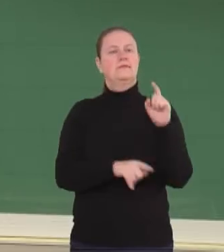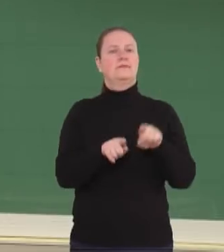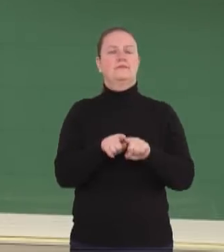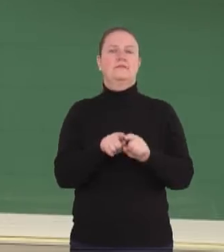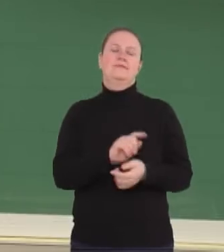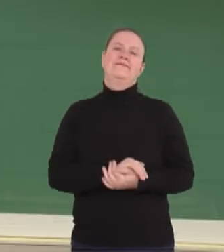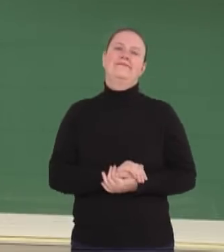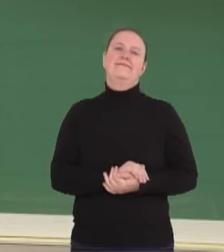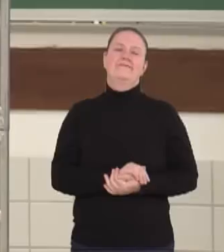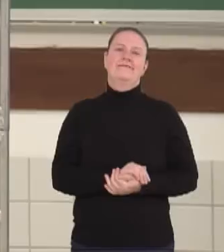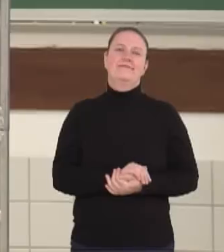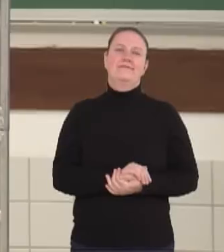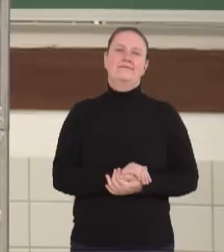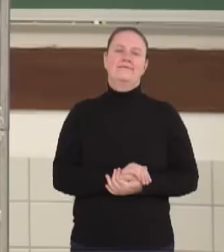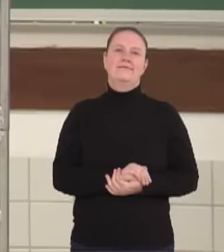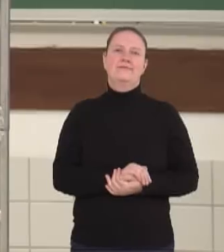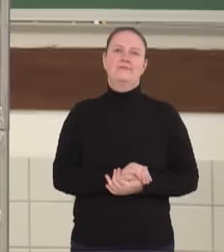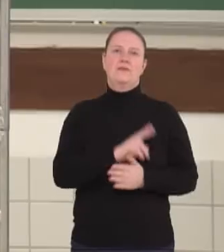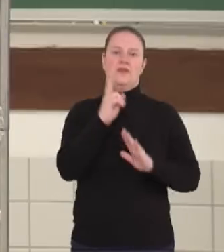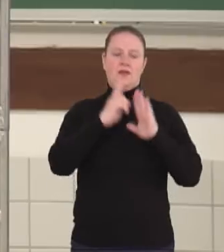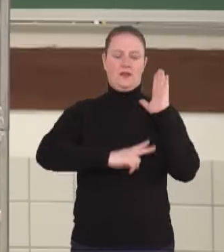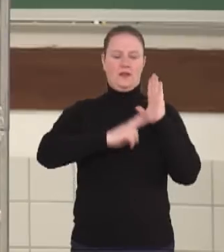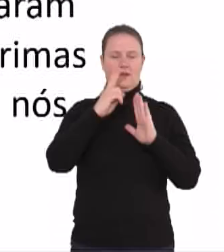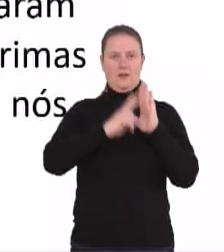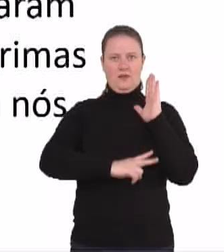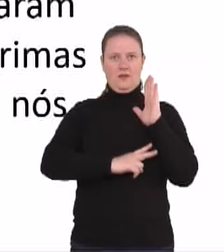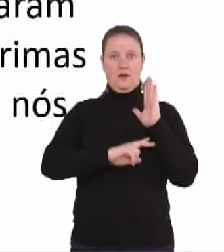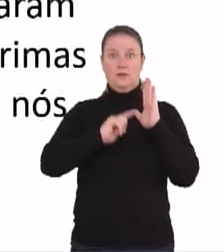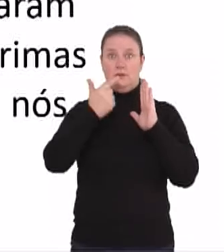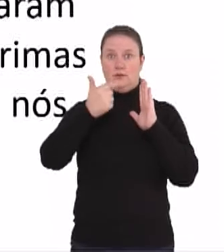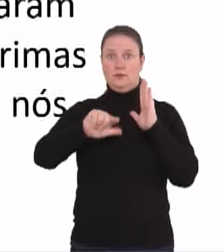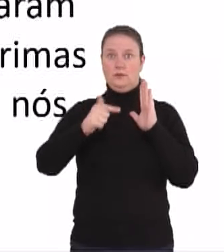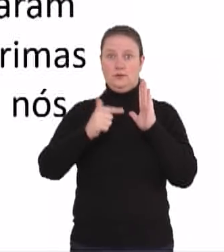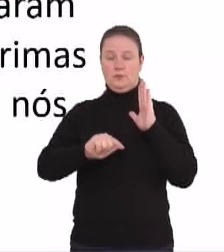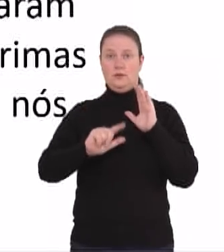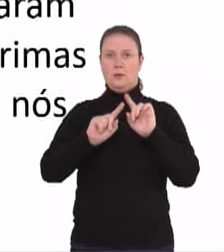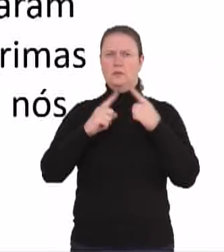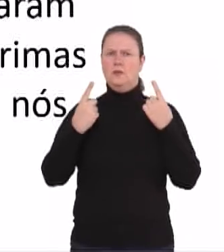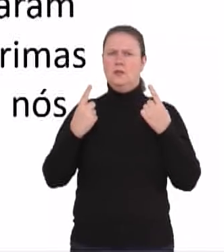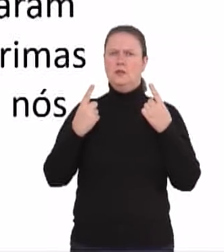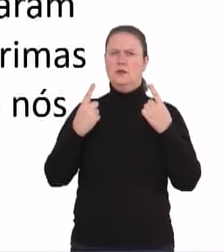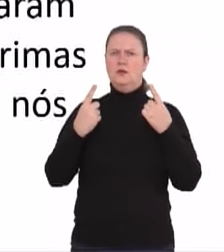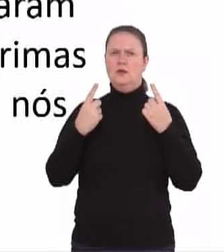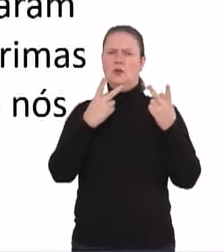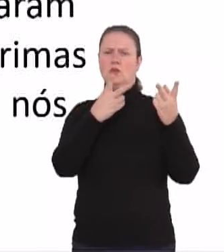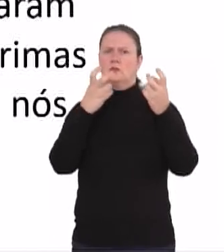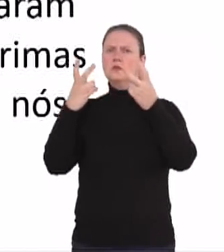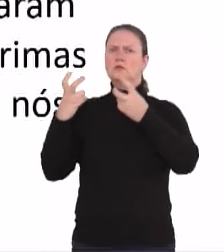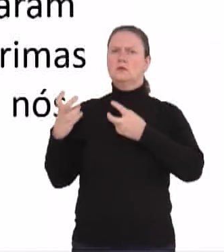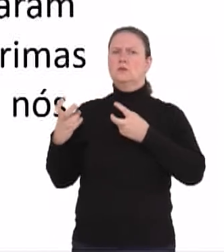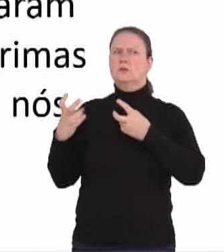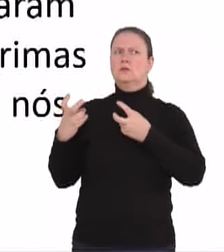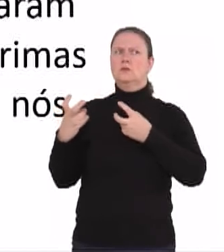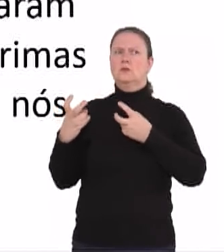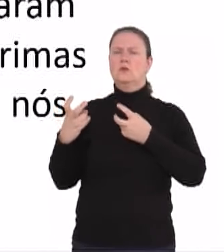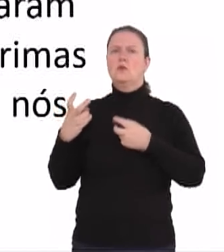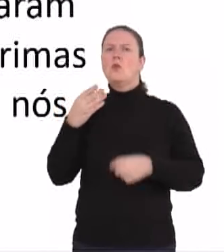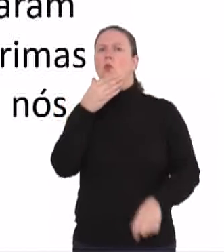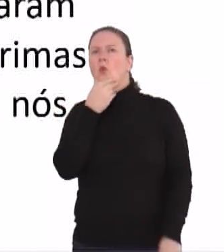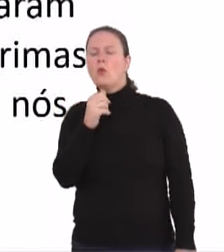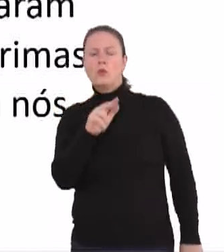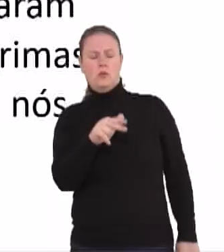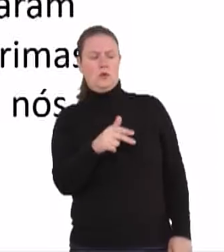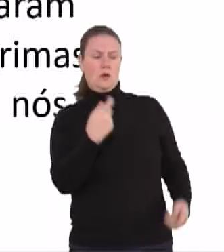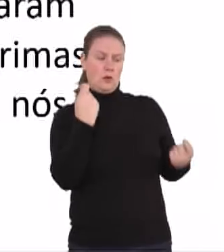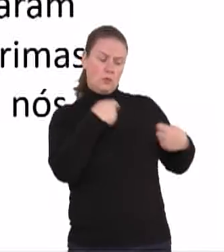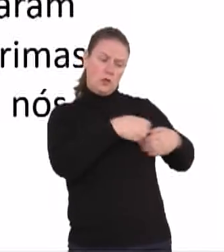Ok? Releia o fragmento. Mas Tani tudo percebera. Uru, meu irmão, preciso de